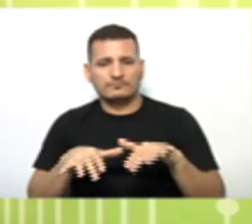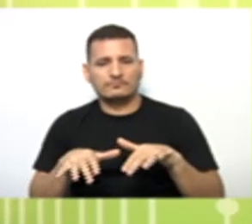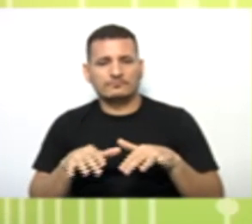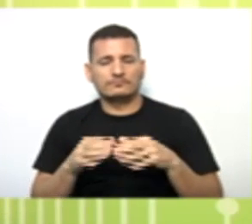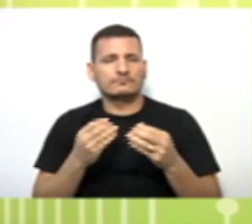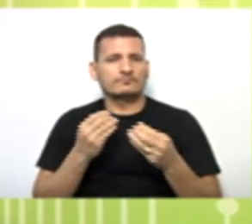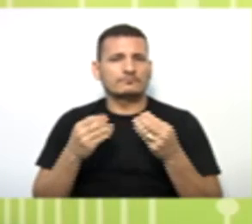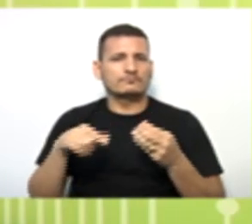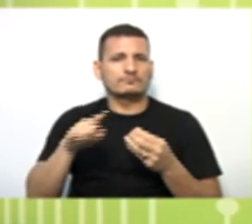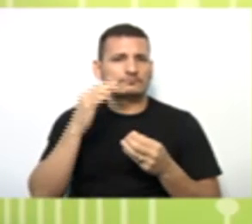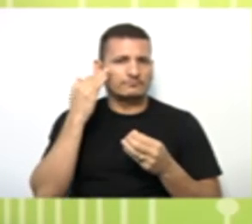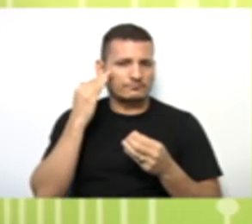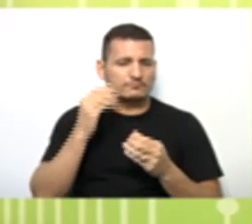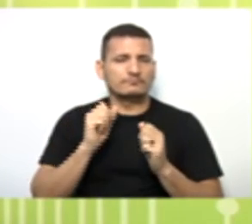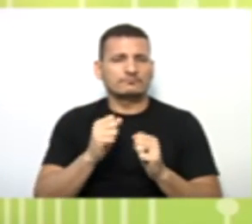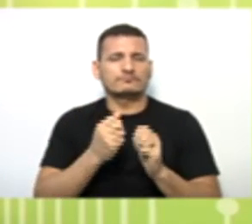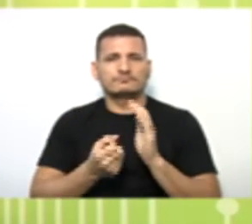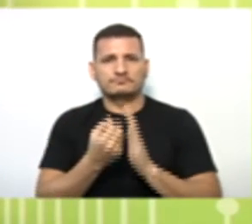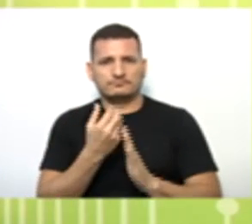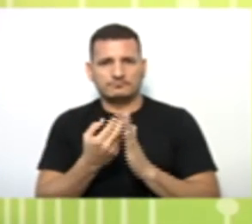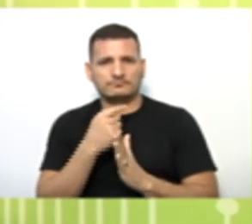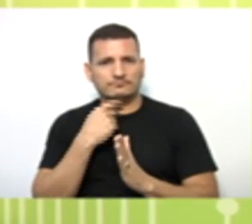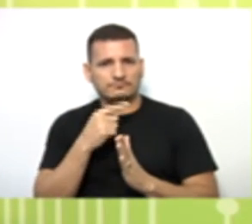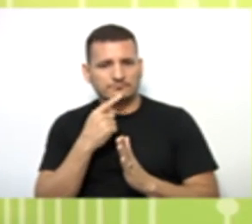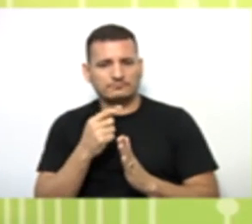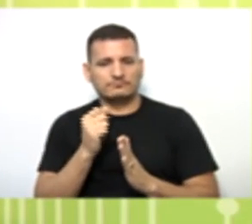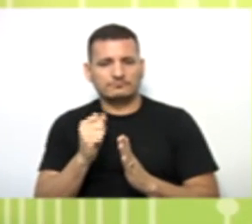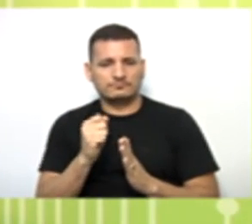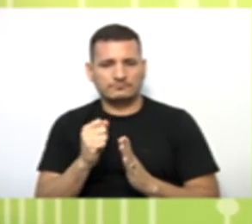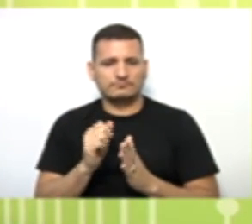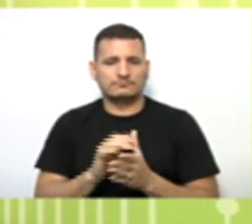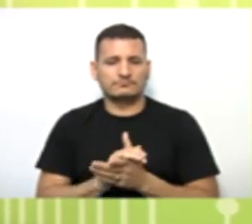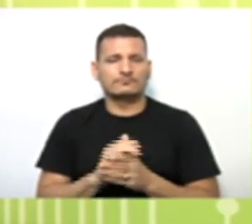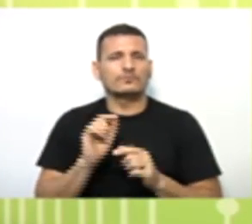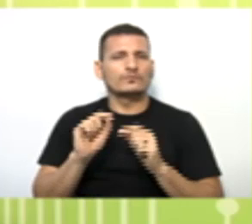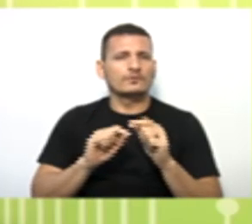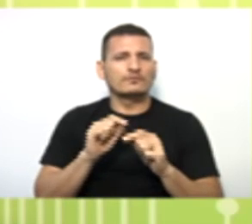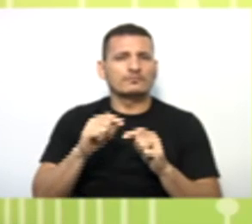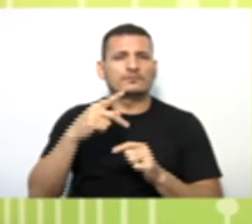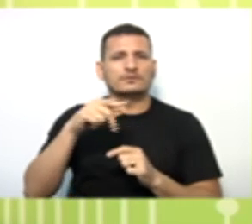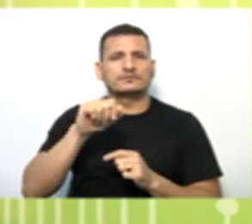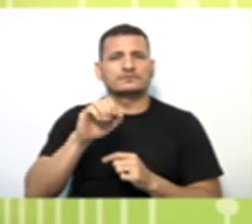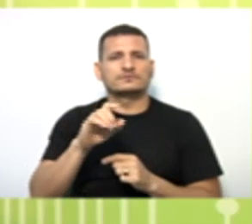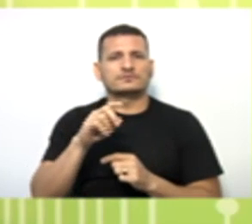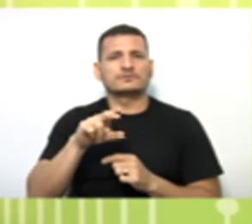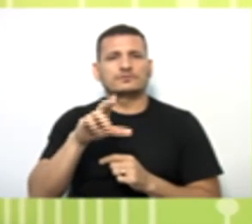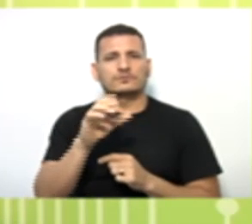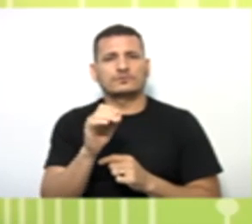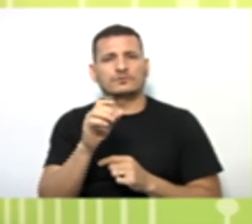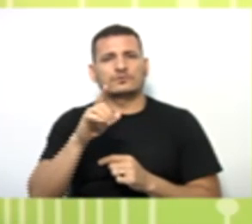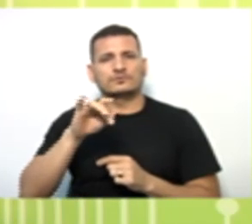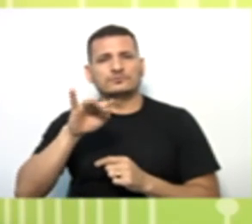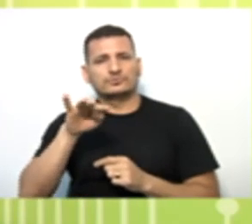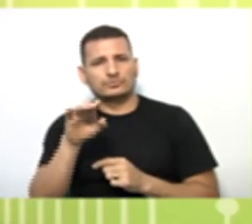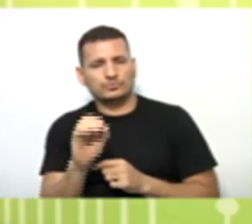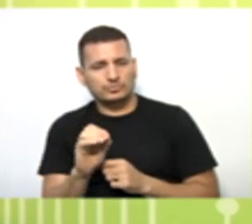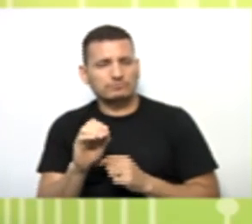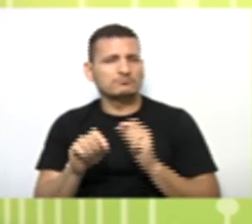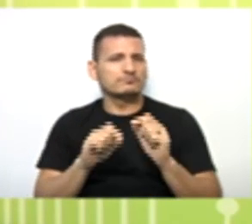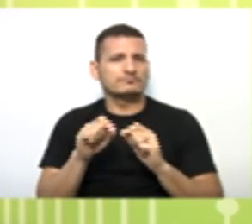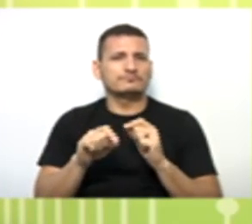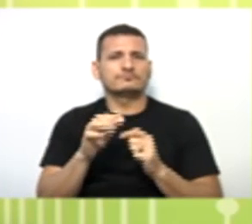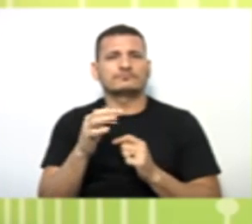poder entender esse tipo de coisa, manda no chat, manda essas dúvidas aí. Tá? O que é pseudocódigo, professor? O que é algoritmo? O que